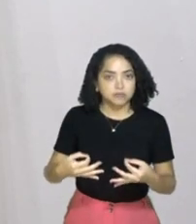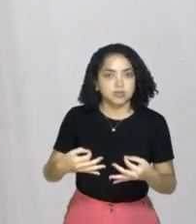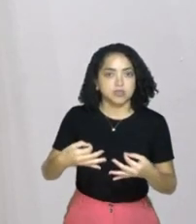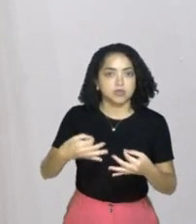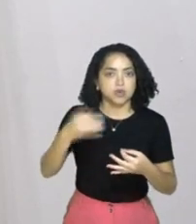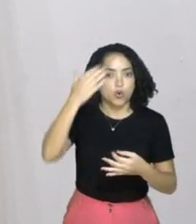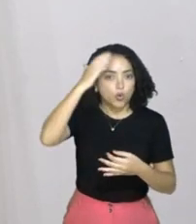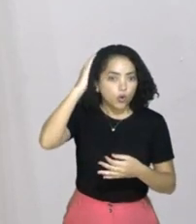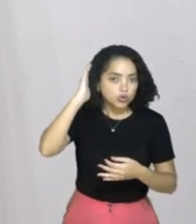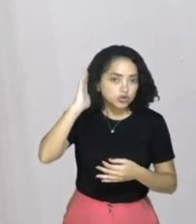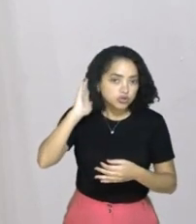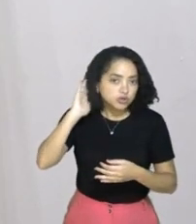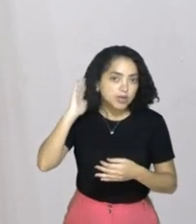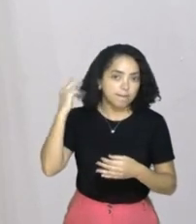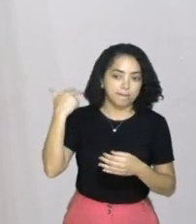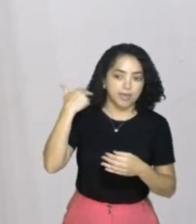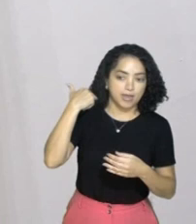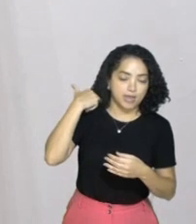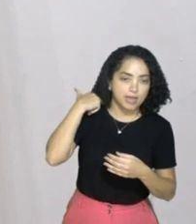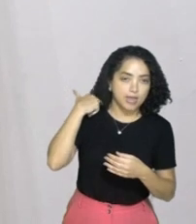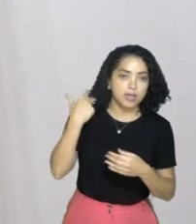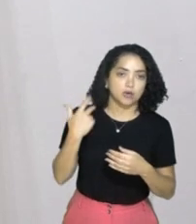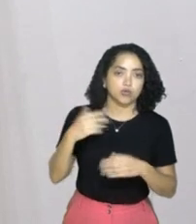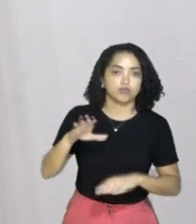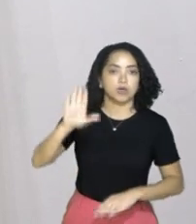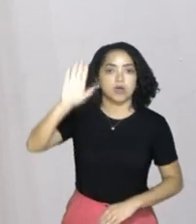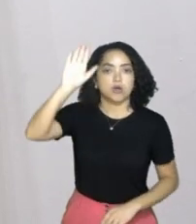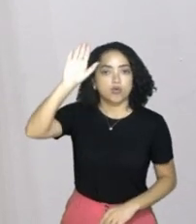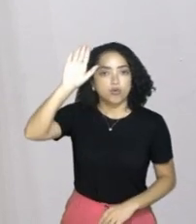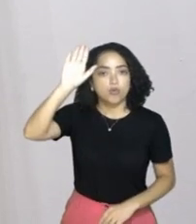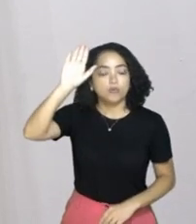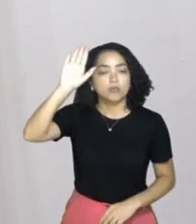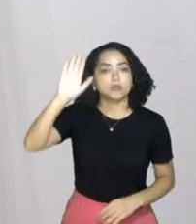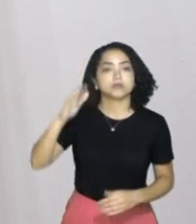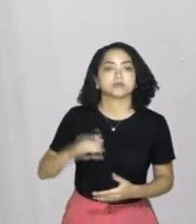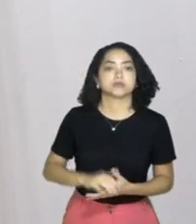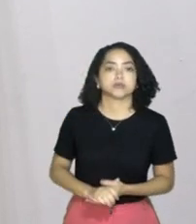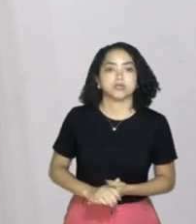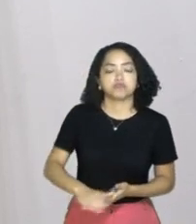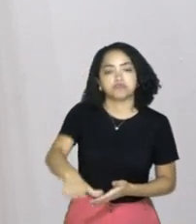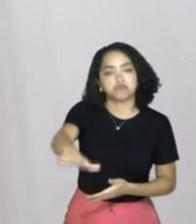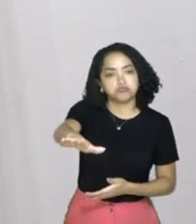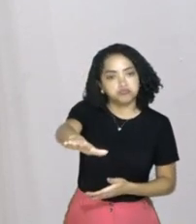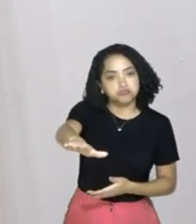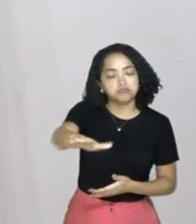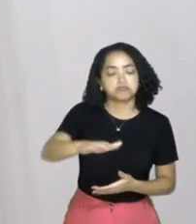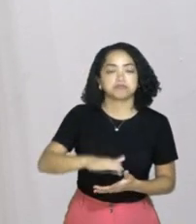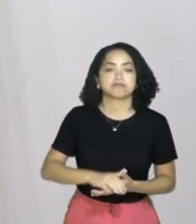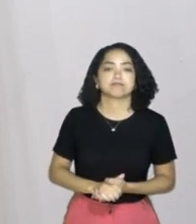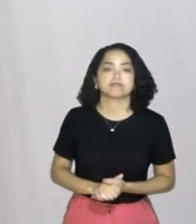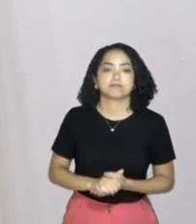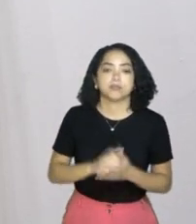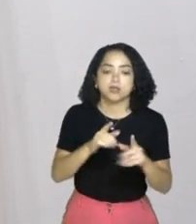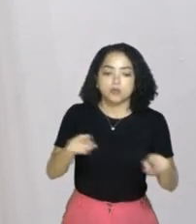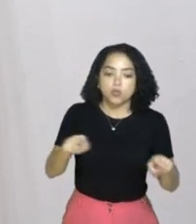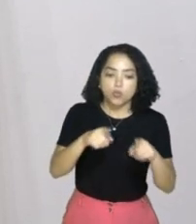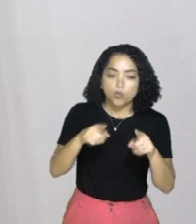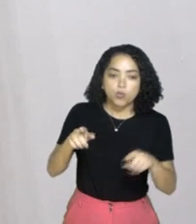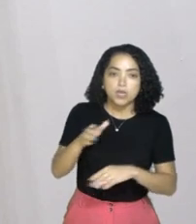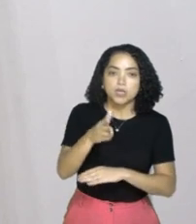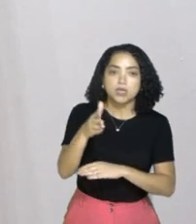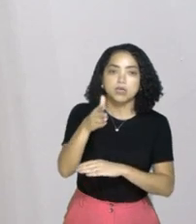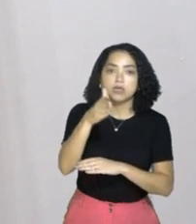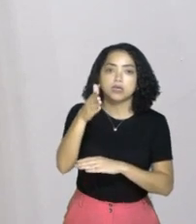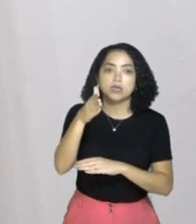até o cantar do Hino Nacional posição de sentido tínhamos aulas